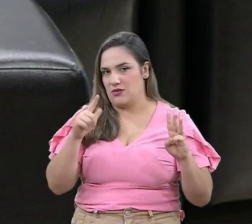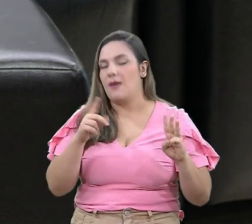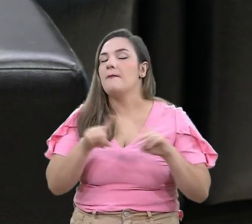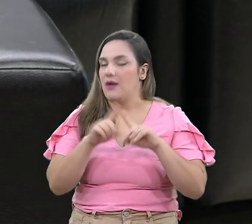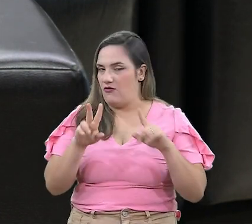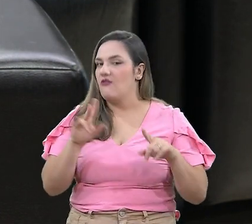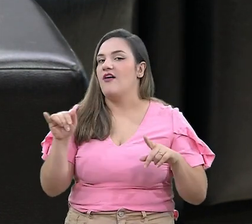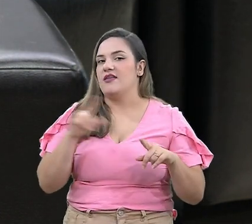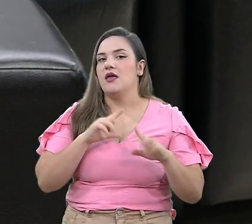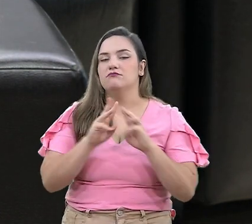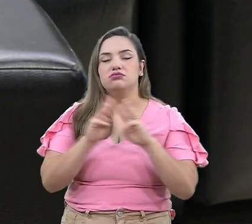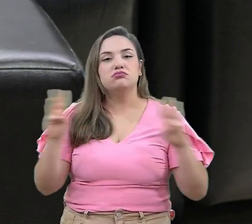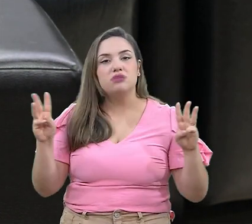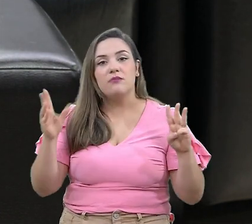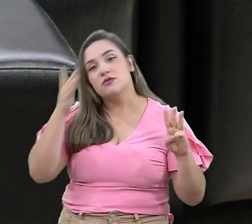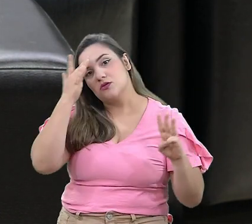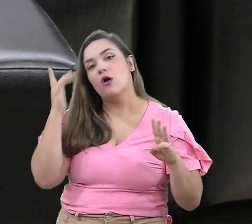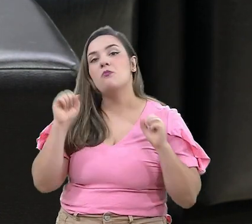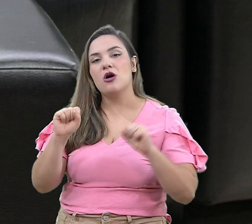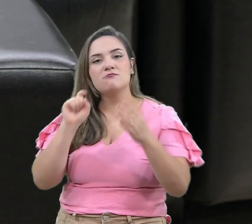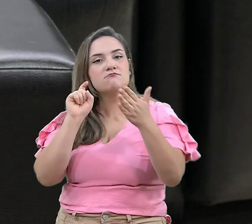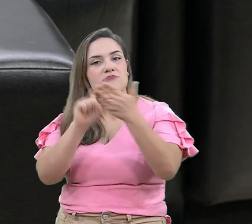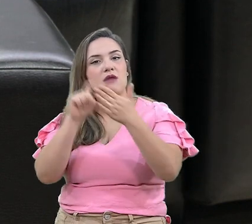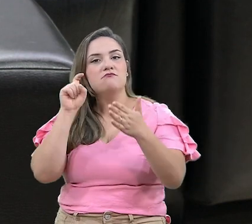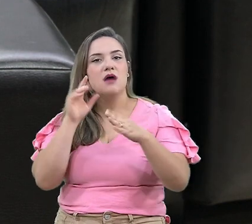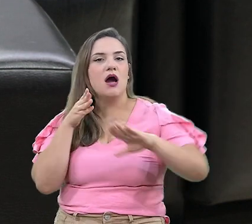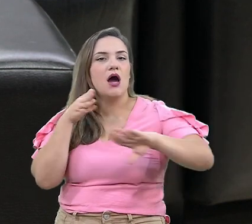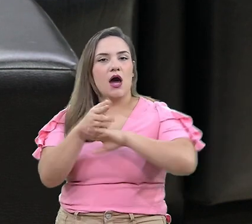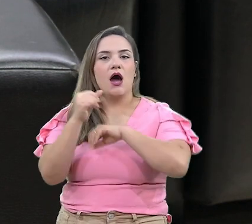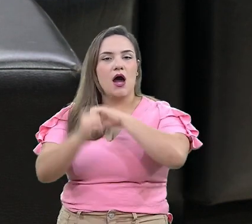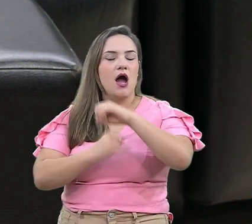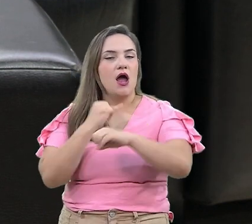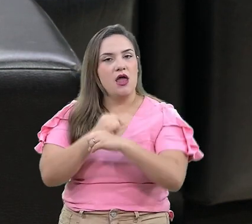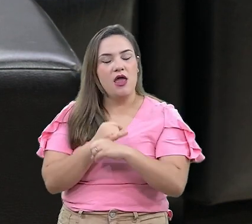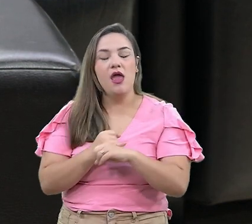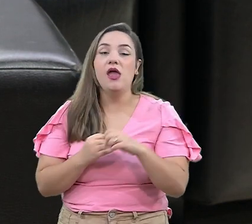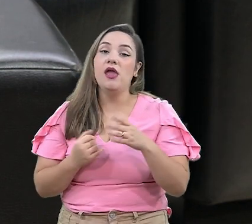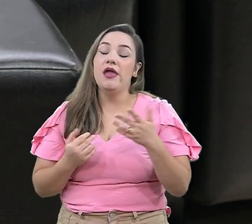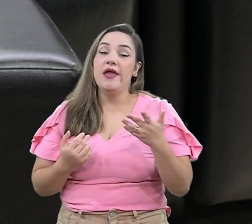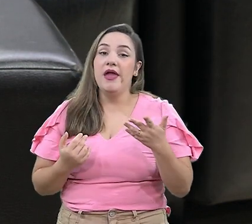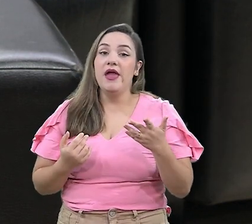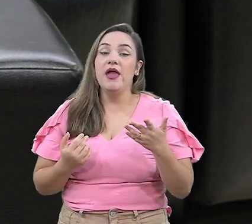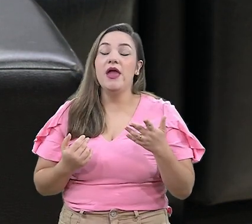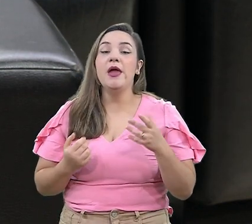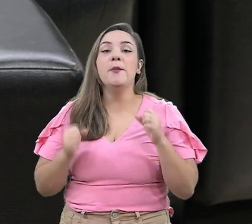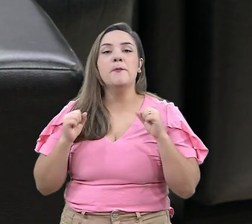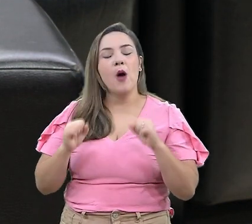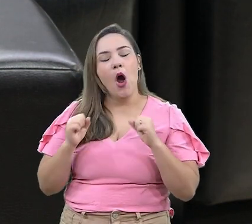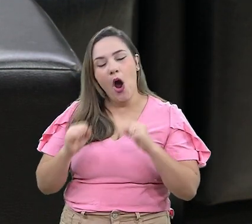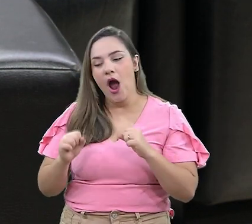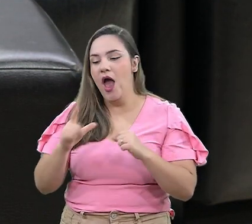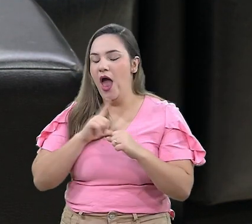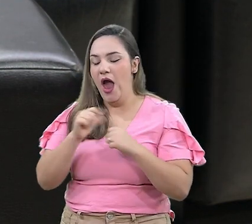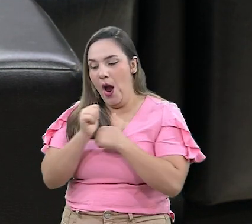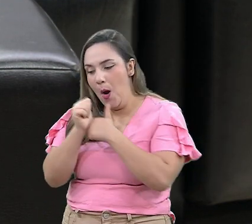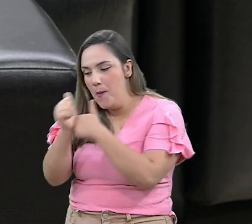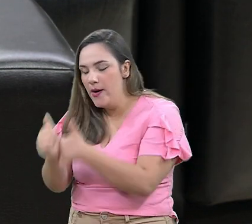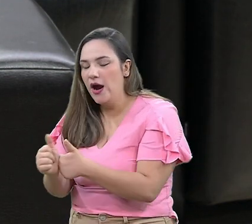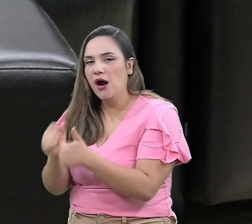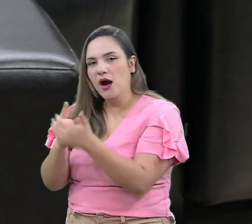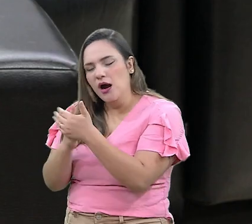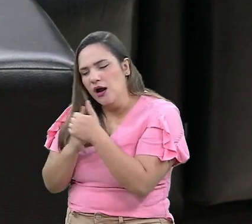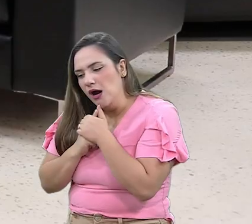não existe, para que as pessoas acessem e elas possam ter condições, então, de receber